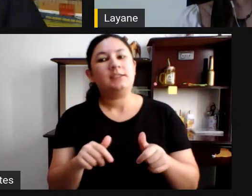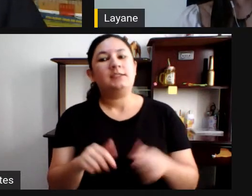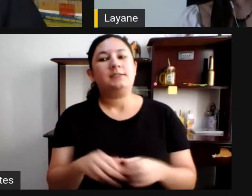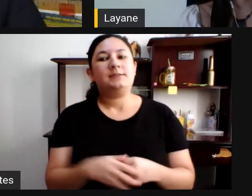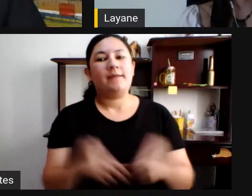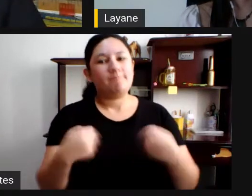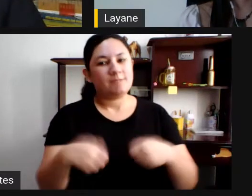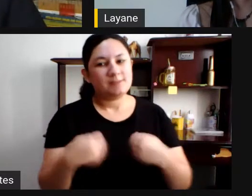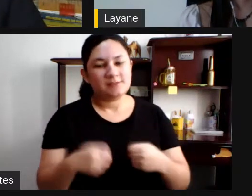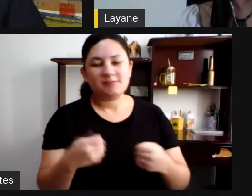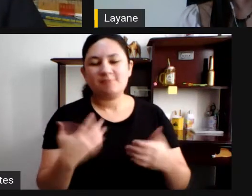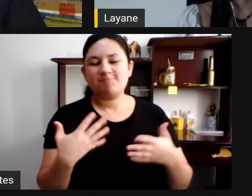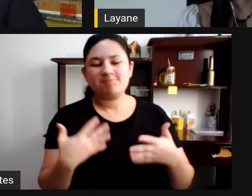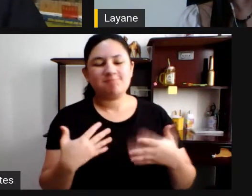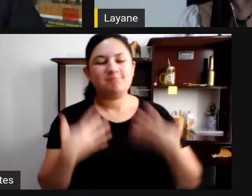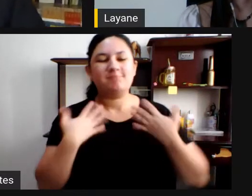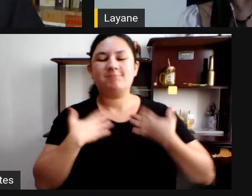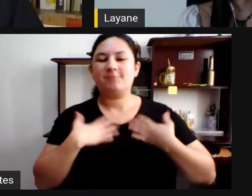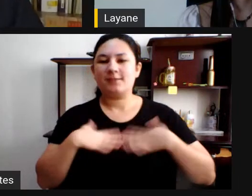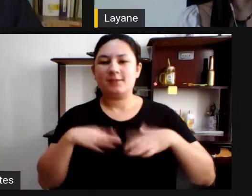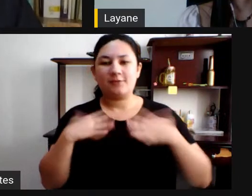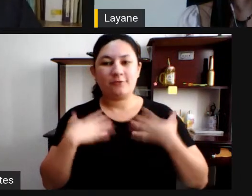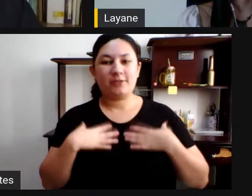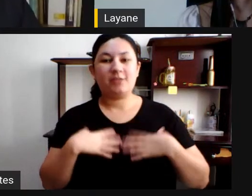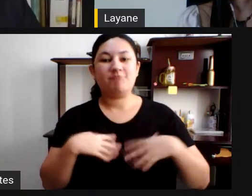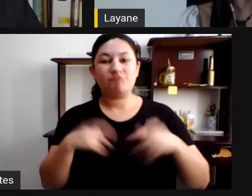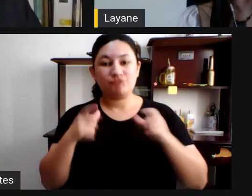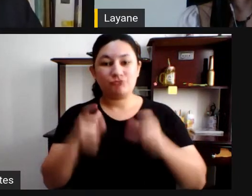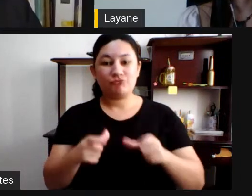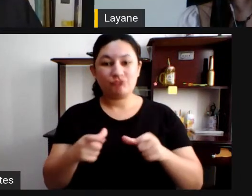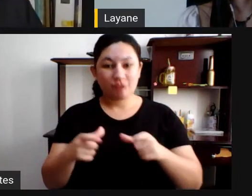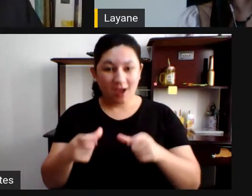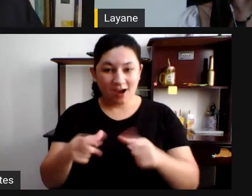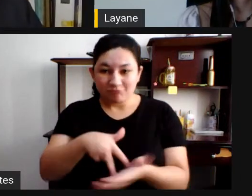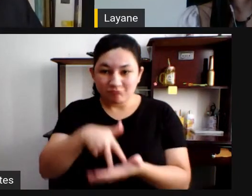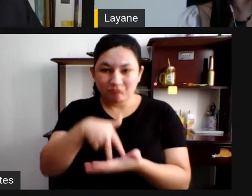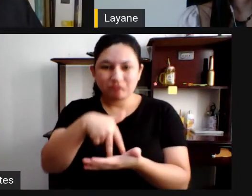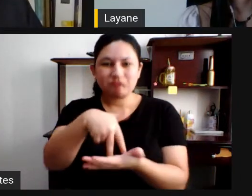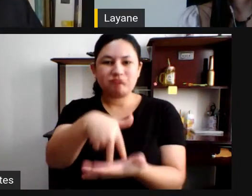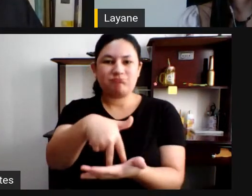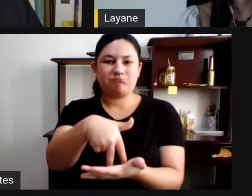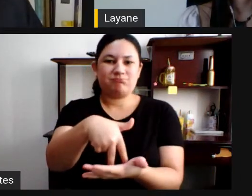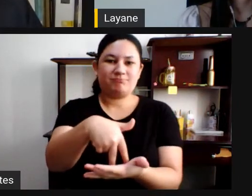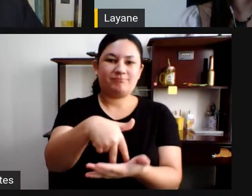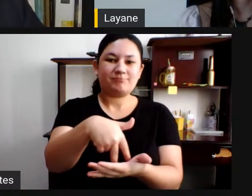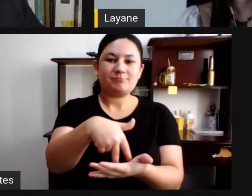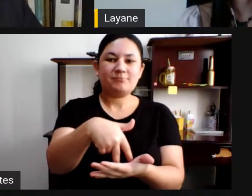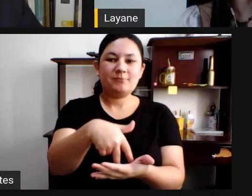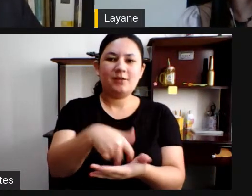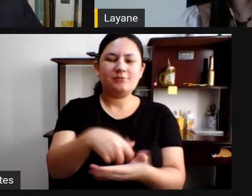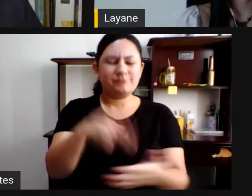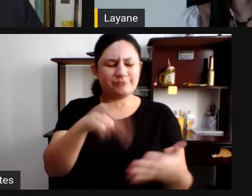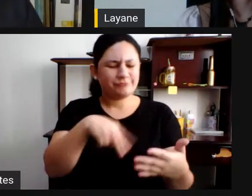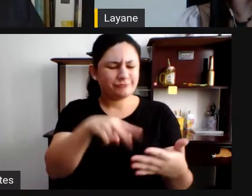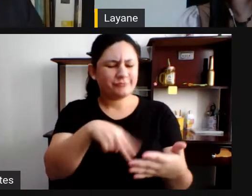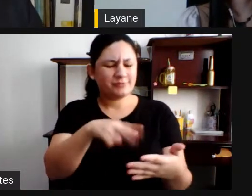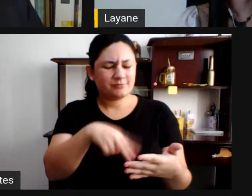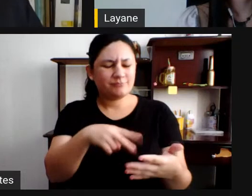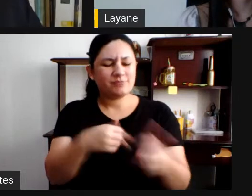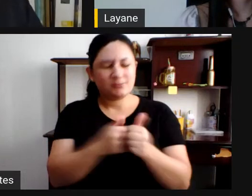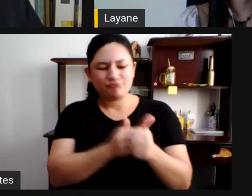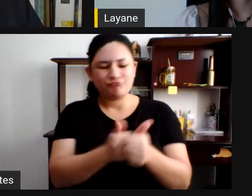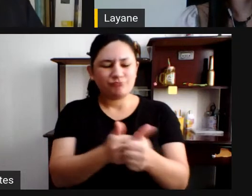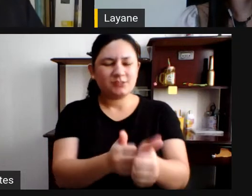outra posição de leitor que não é essa que eu tenho vou construir essa outra posição de leitor em seguida ele